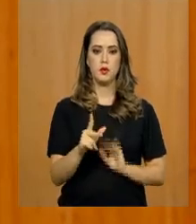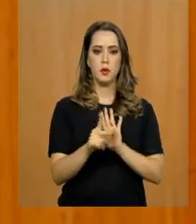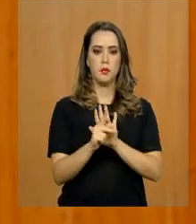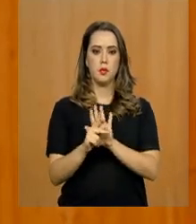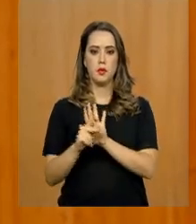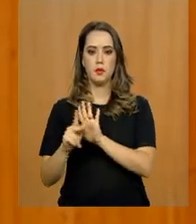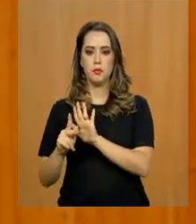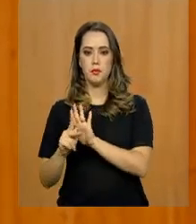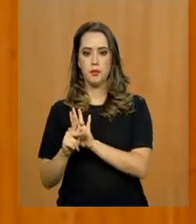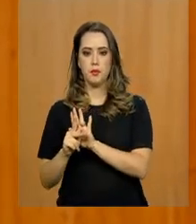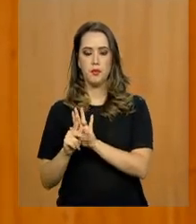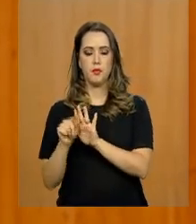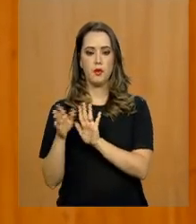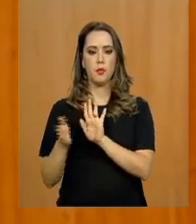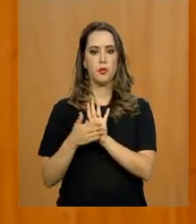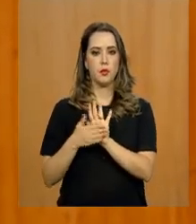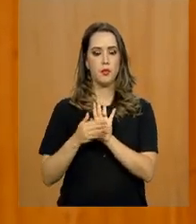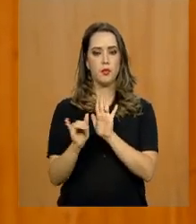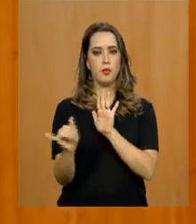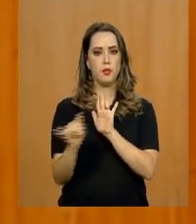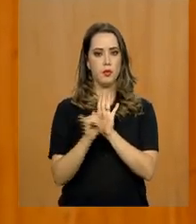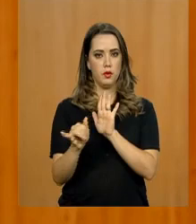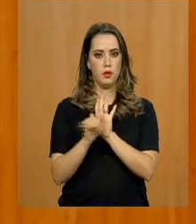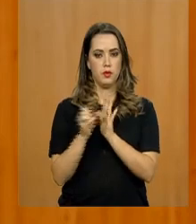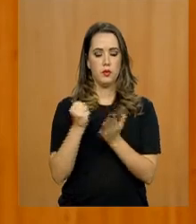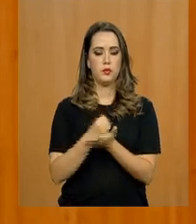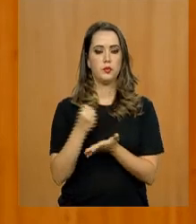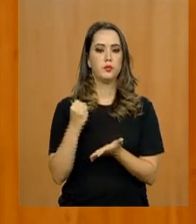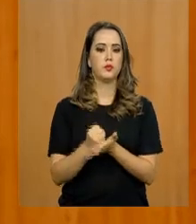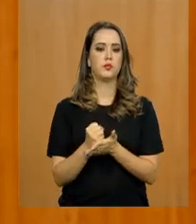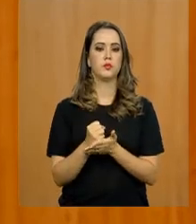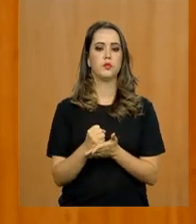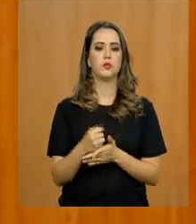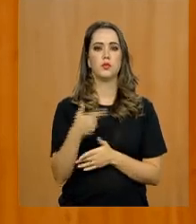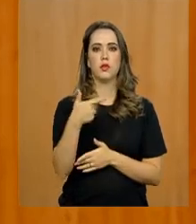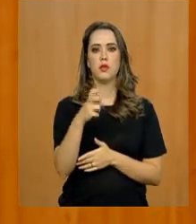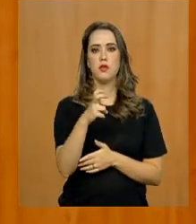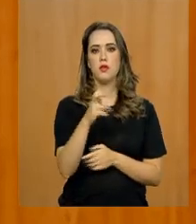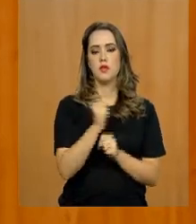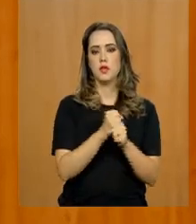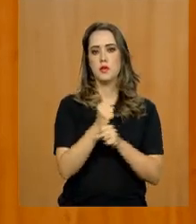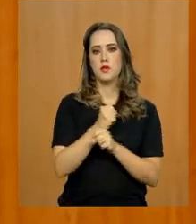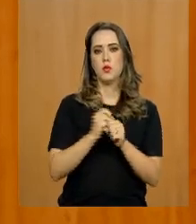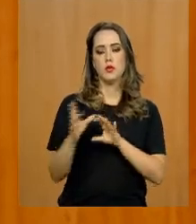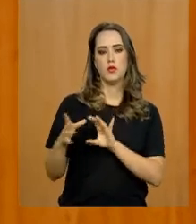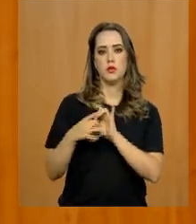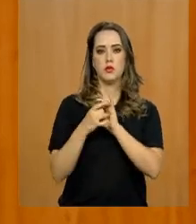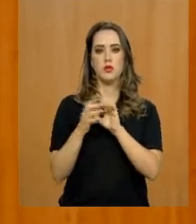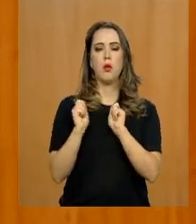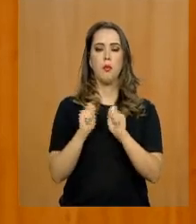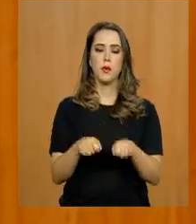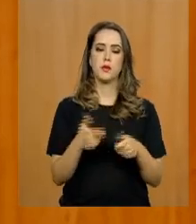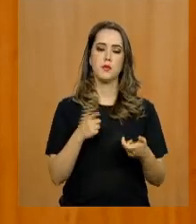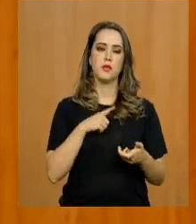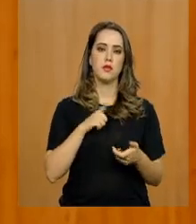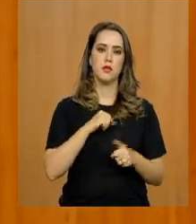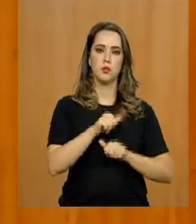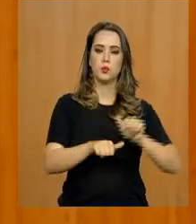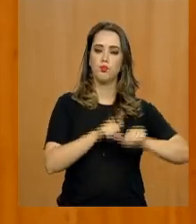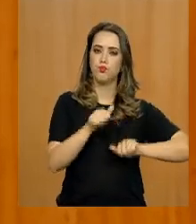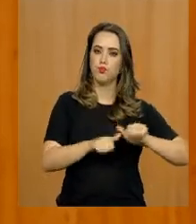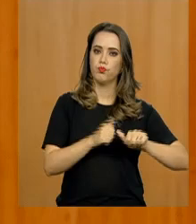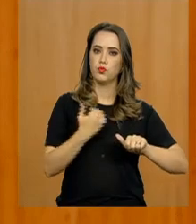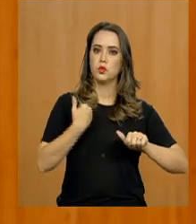propõe no edital e no contrato para 25 anos a parceria com a possibilidade de uma renovação